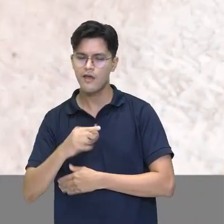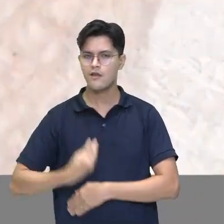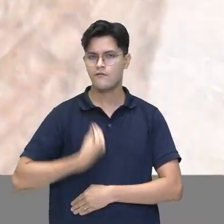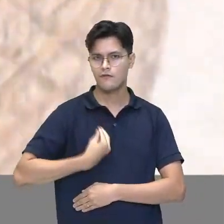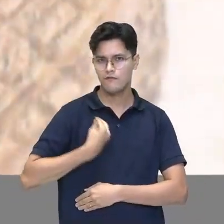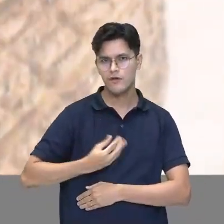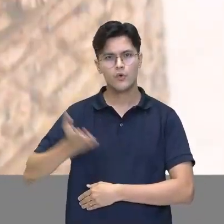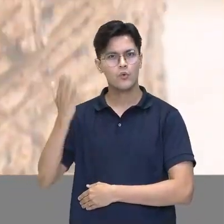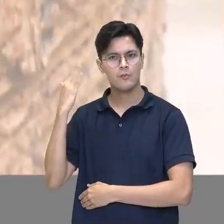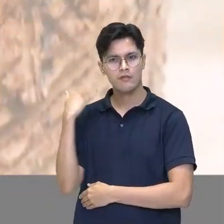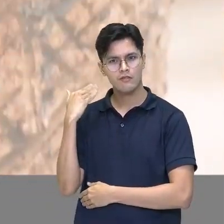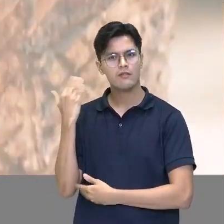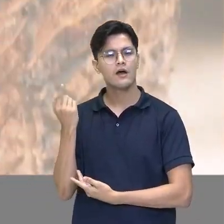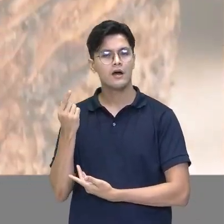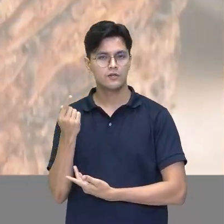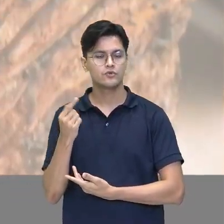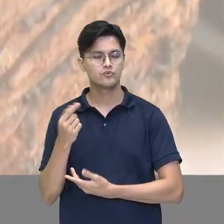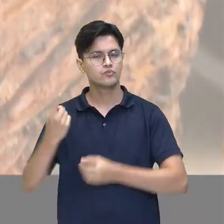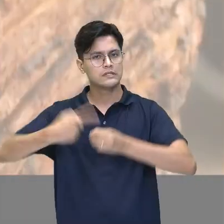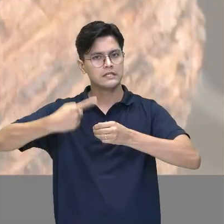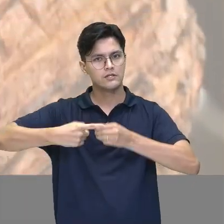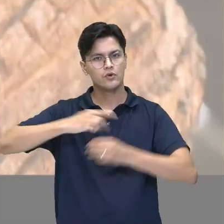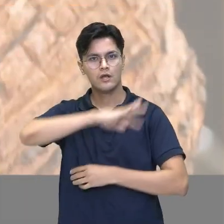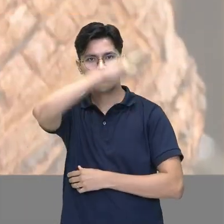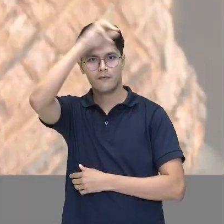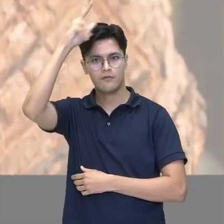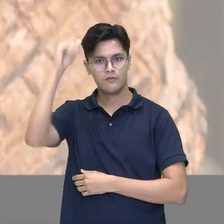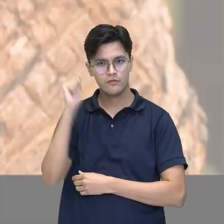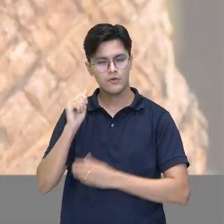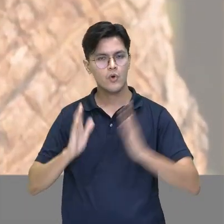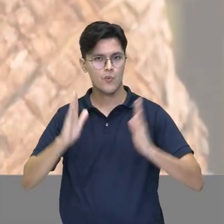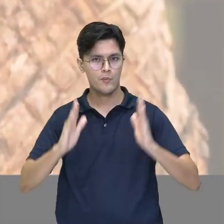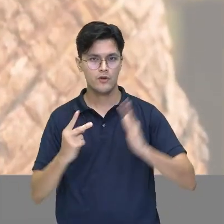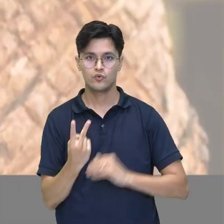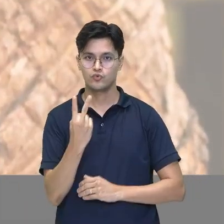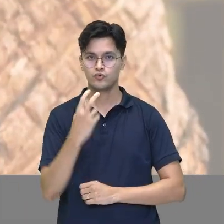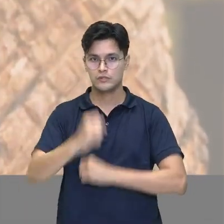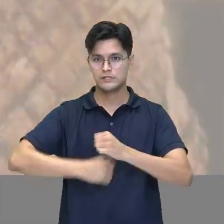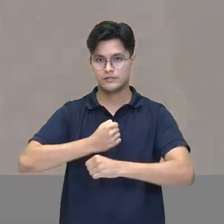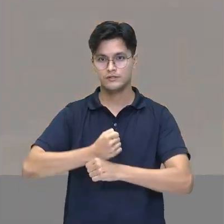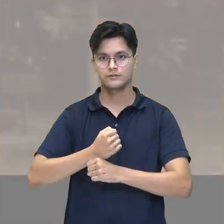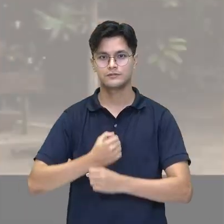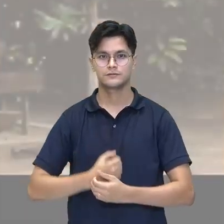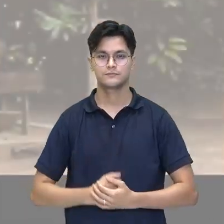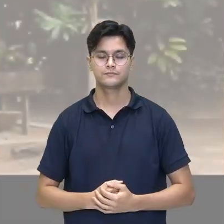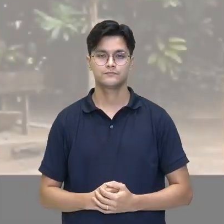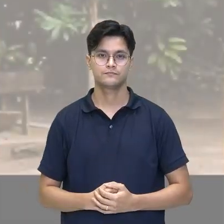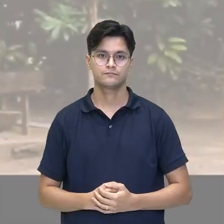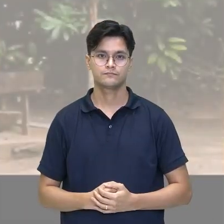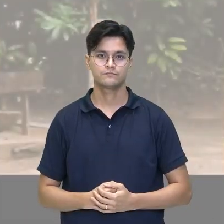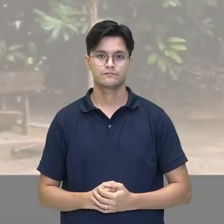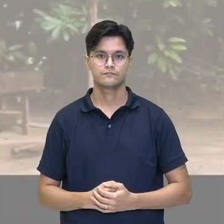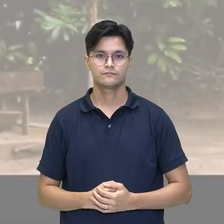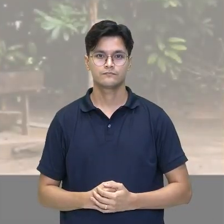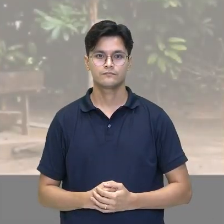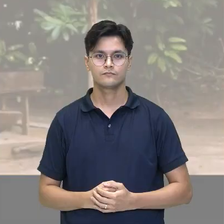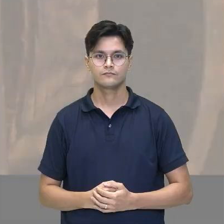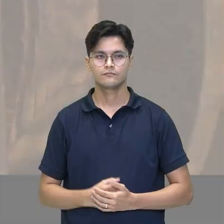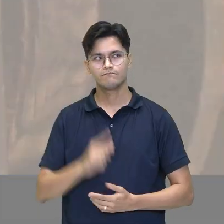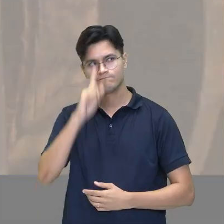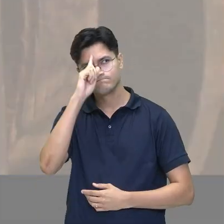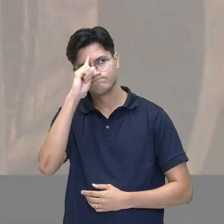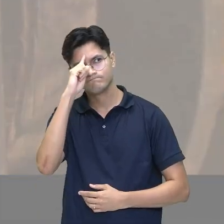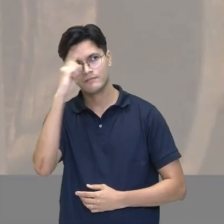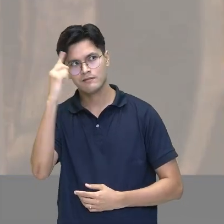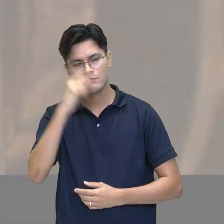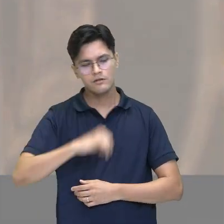Amazonas, durante 2 anos, segundo Trindade e Jesus 2016. A idealização desse espaço